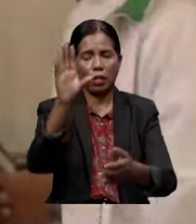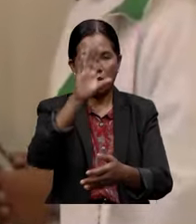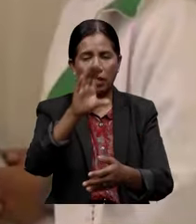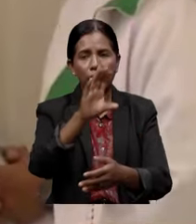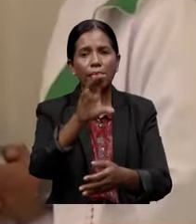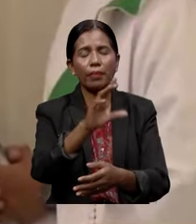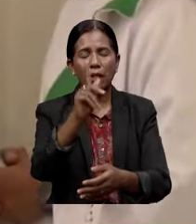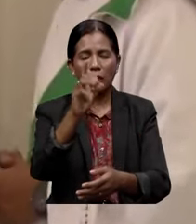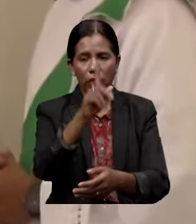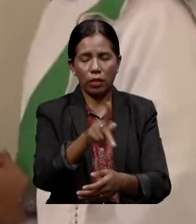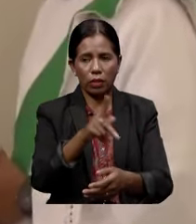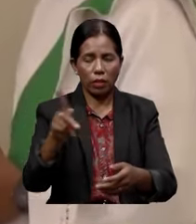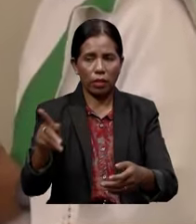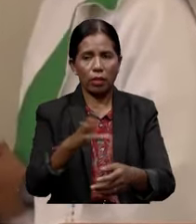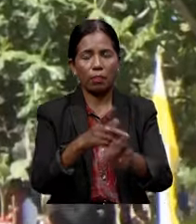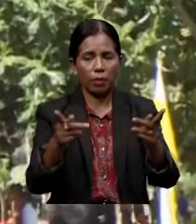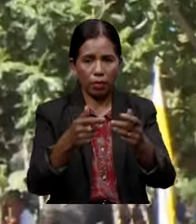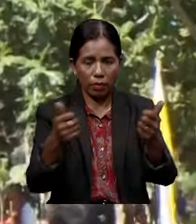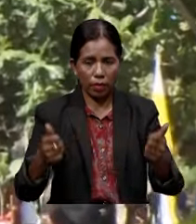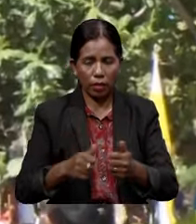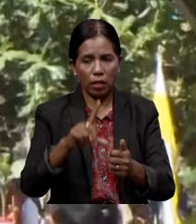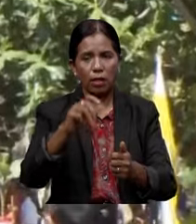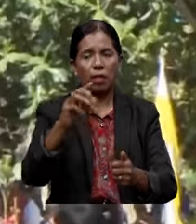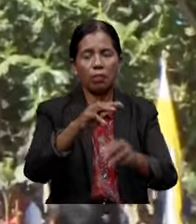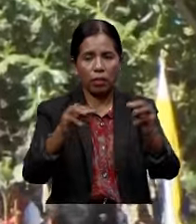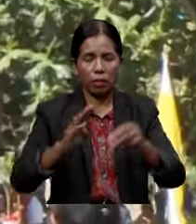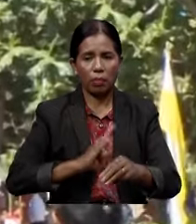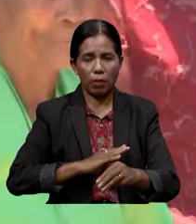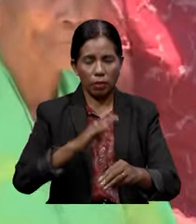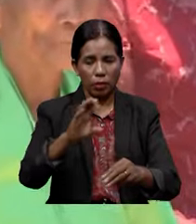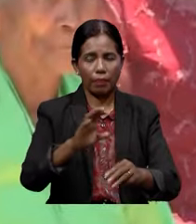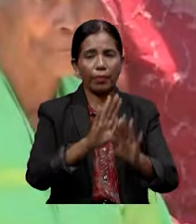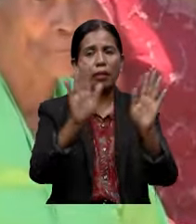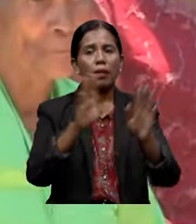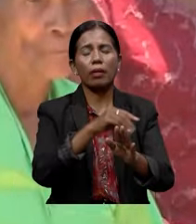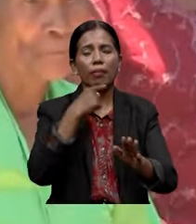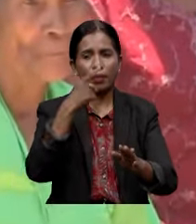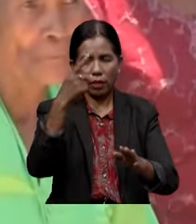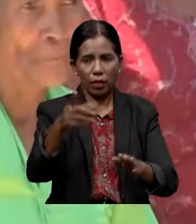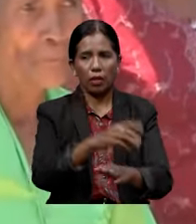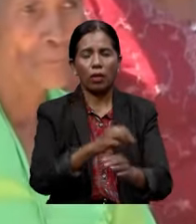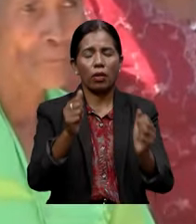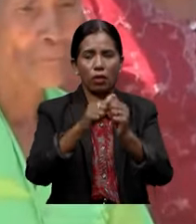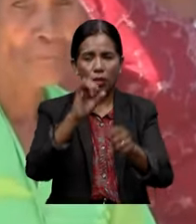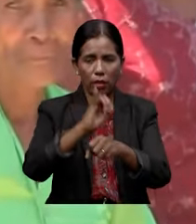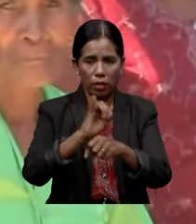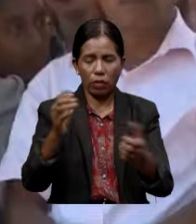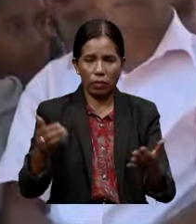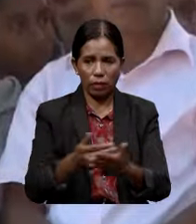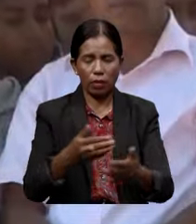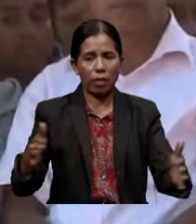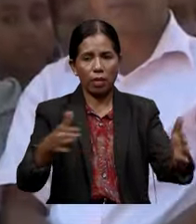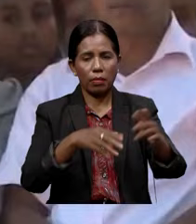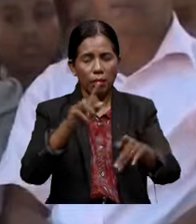de Sagua, Suco Samulari, Poço Administrativo Laga, Município de Bocó, domingo. Né? Dom Leandro Maria Alves Ateten, ho Igreja Fong, né? Beleha